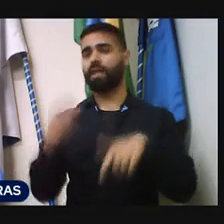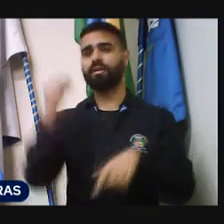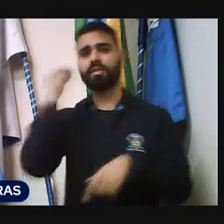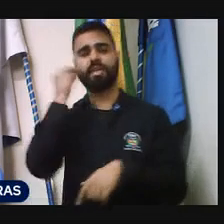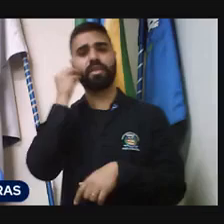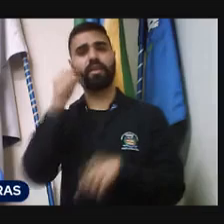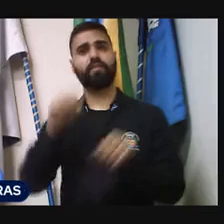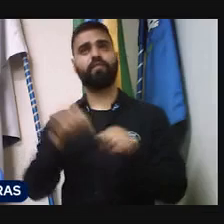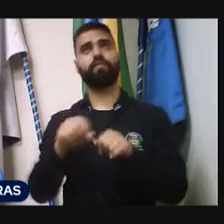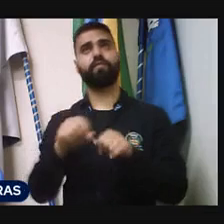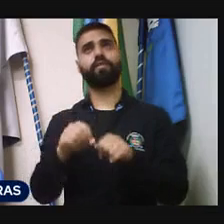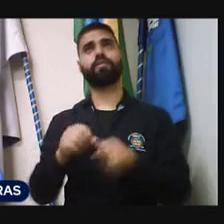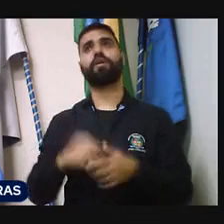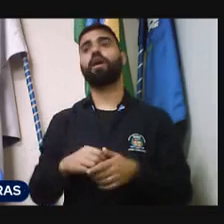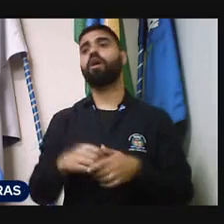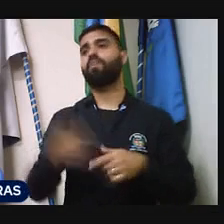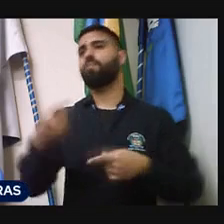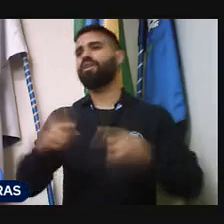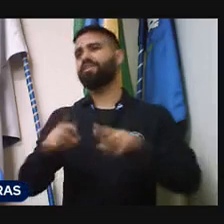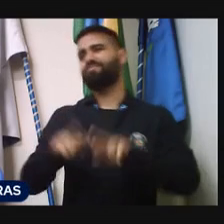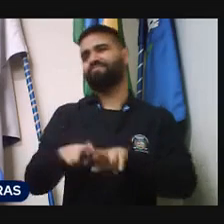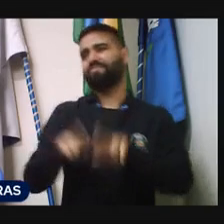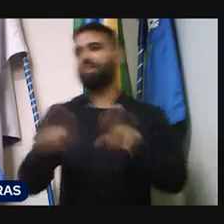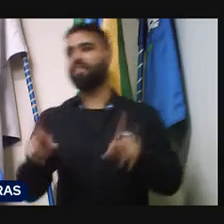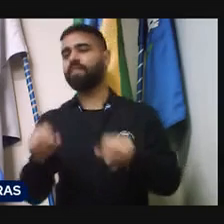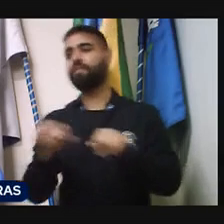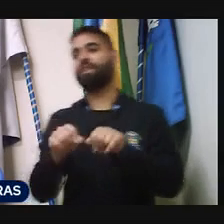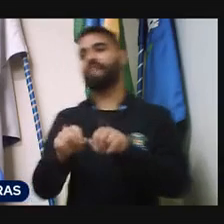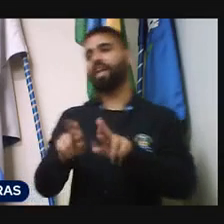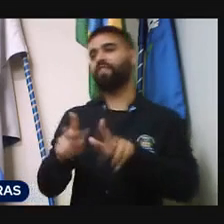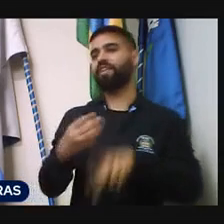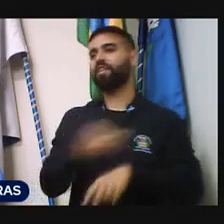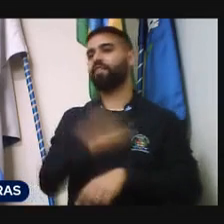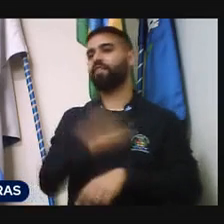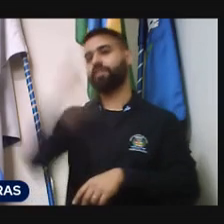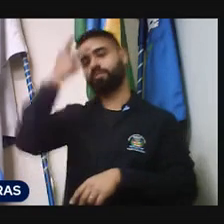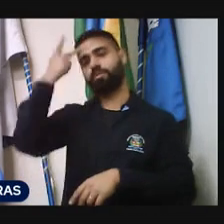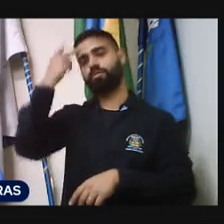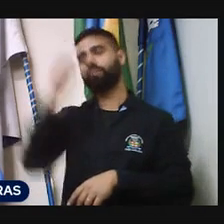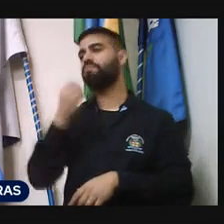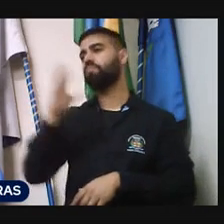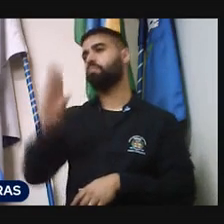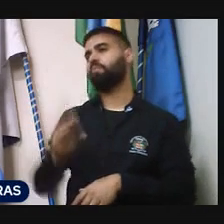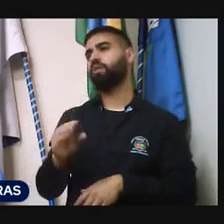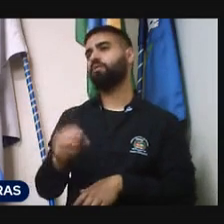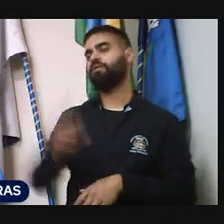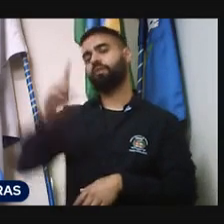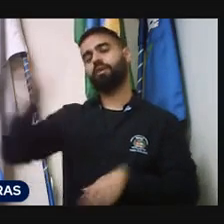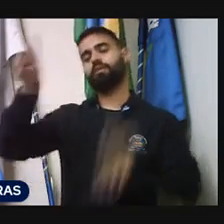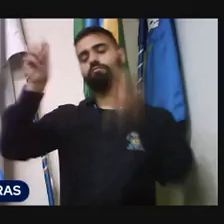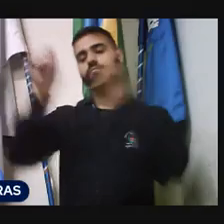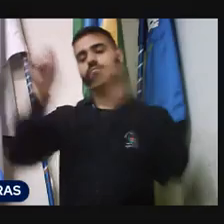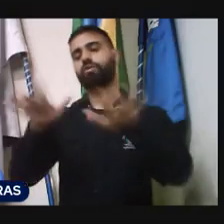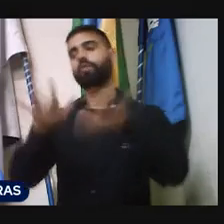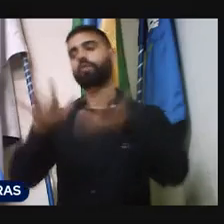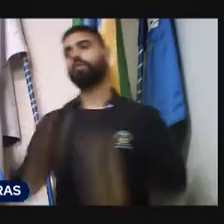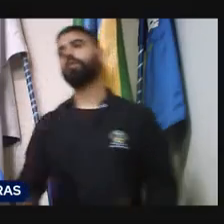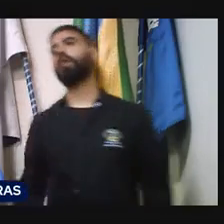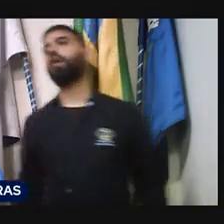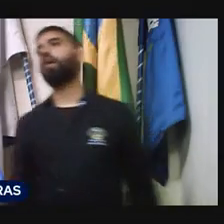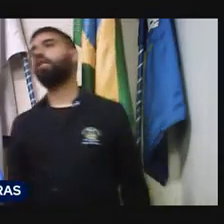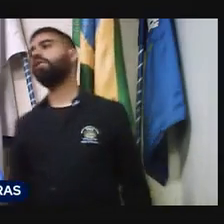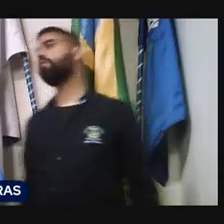fazer ele uma política diferente para fazer a diferença na vida das pessoas você boa noite Fiquem todos com Deus tá